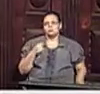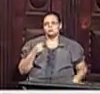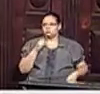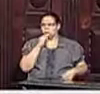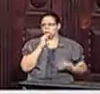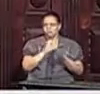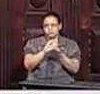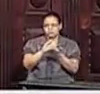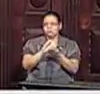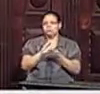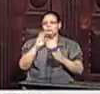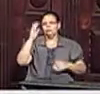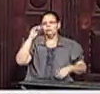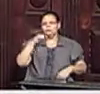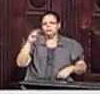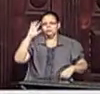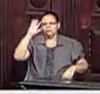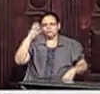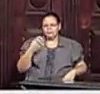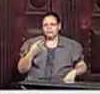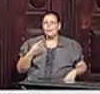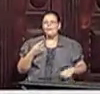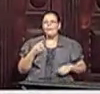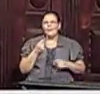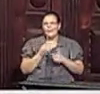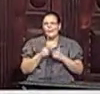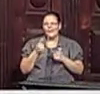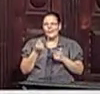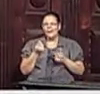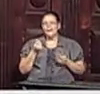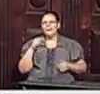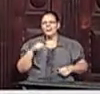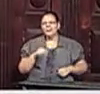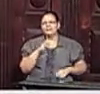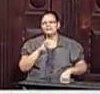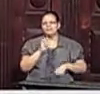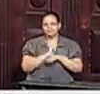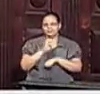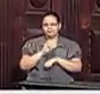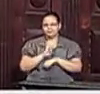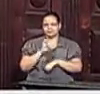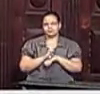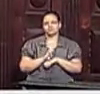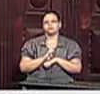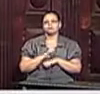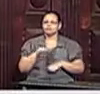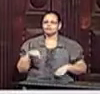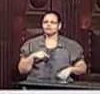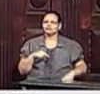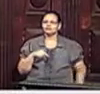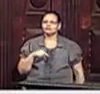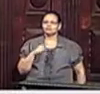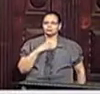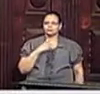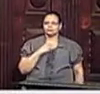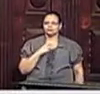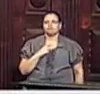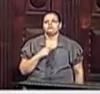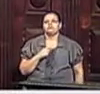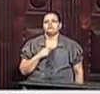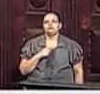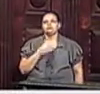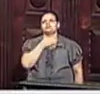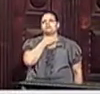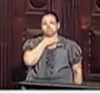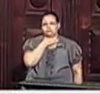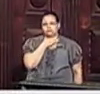para poder resolver as finanças do estado, porque nós estamos passando por uma grave crise econômica